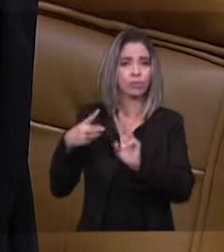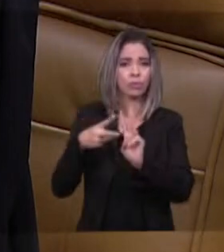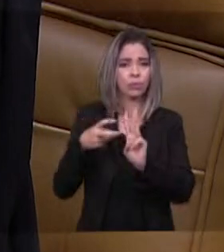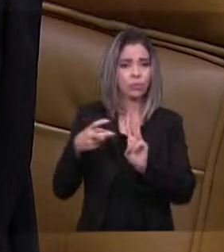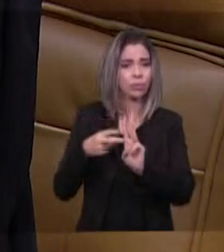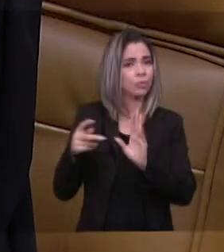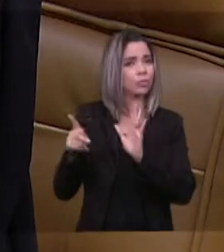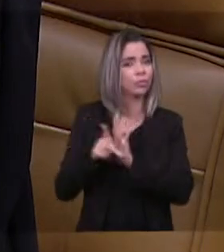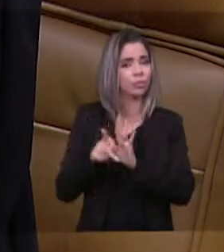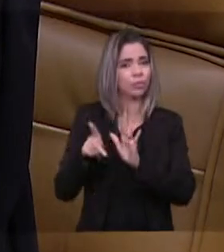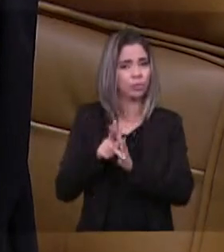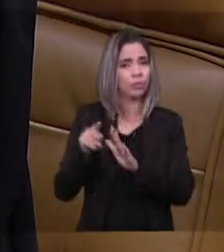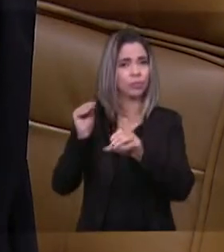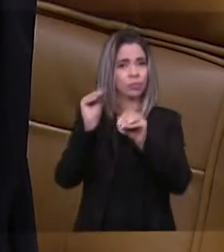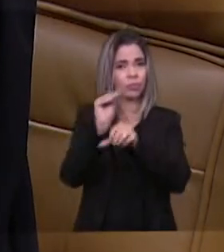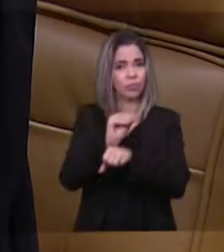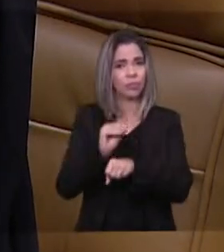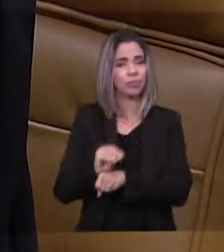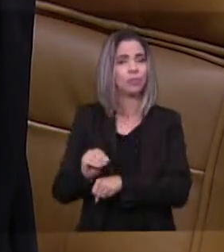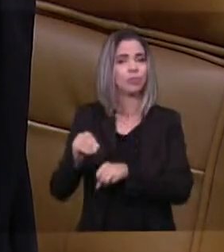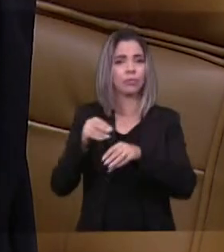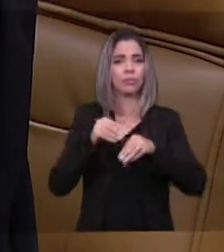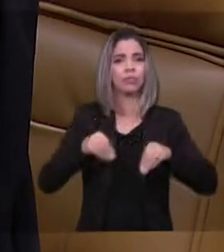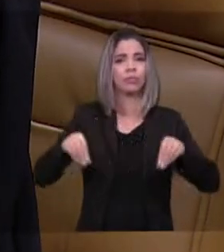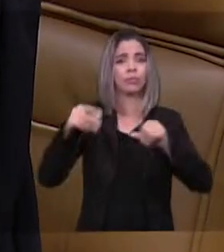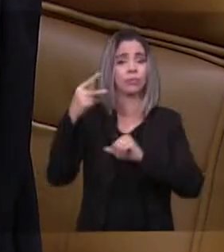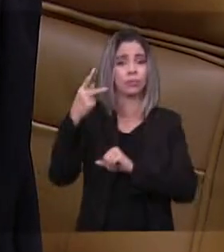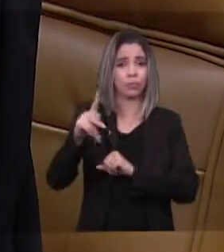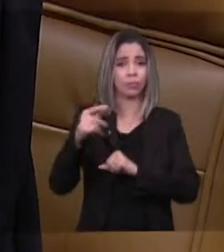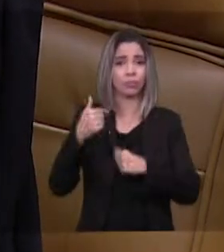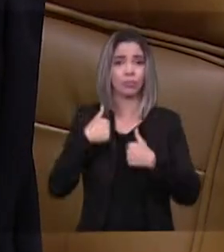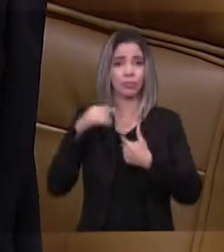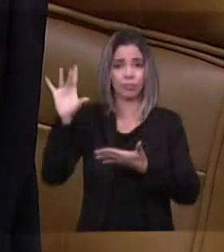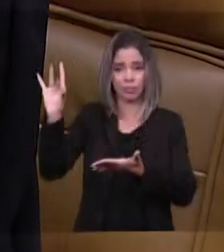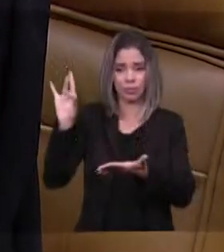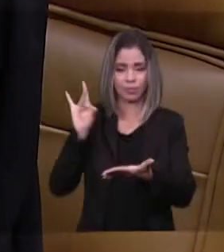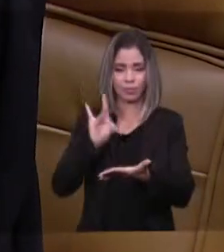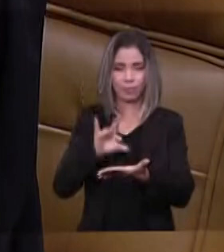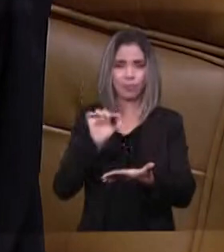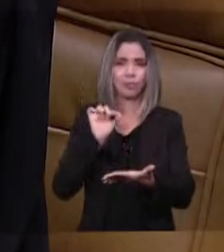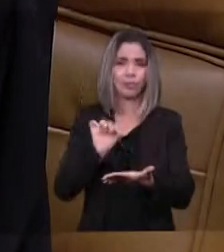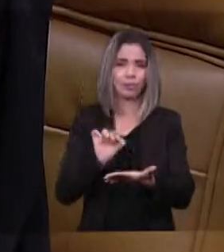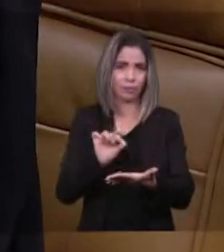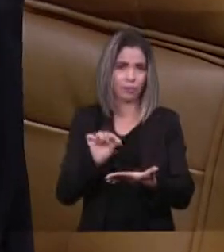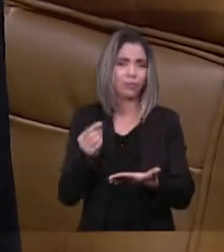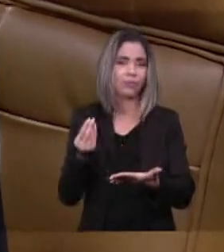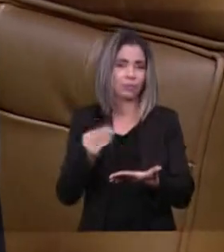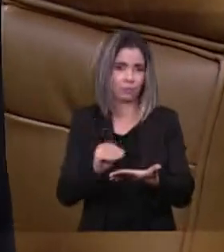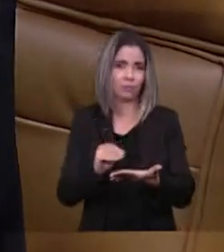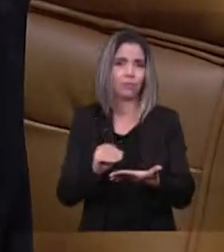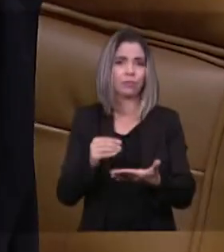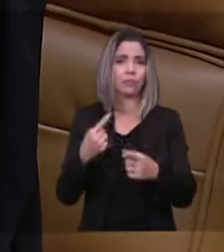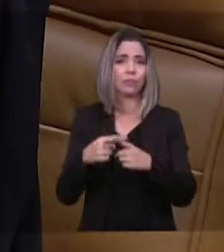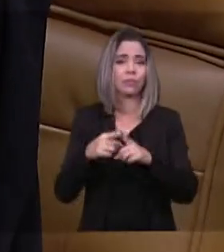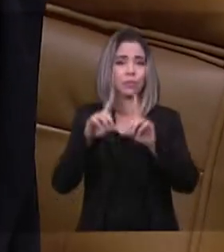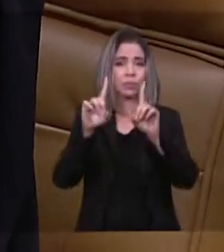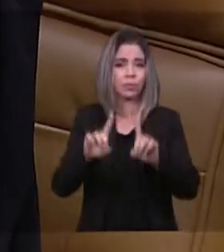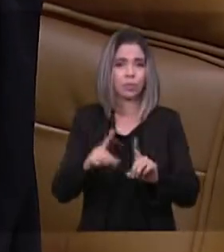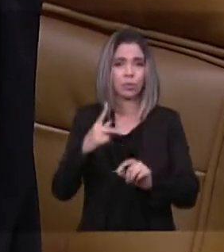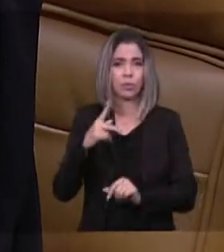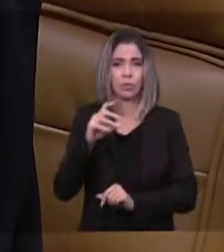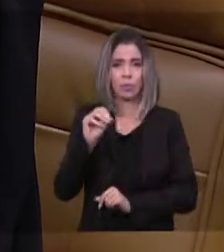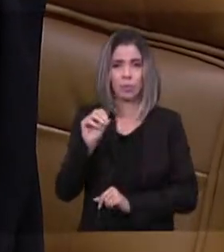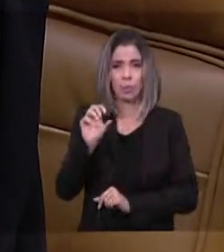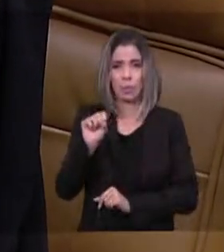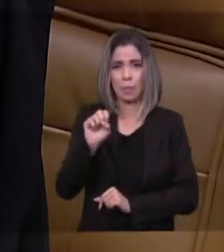suas terras. E aí eu cito um trecho aqui daquele diploma. Na sequência, o direito subjetivo à posse e